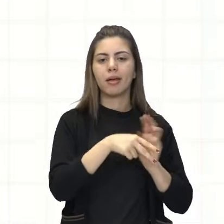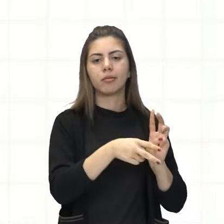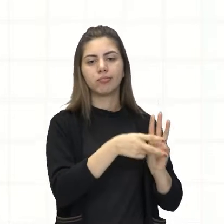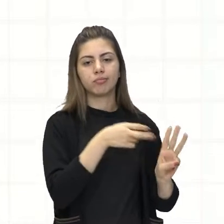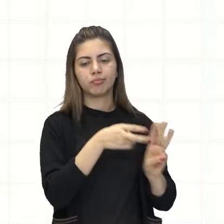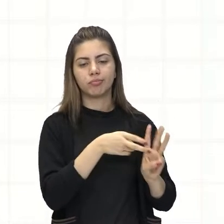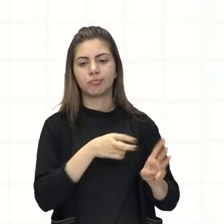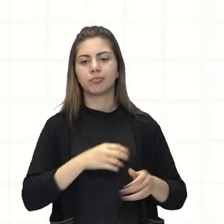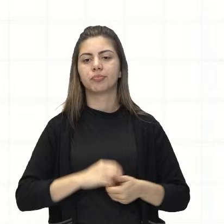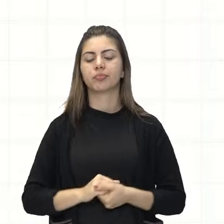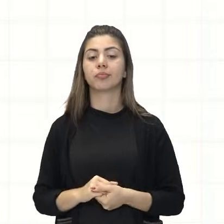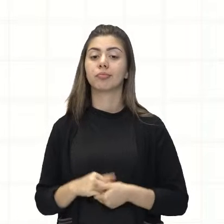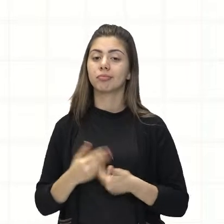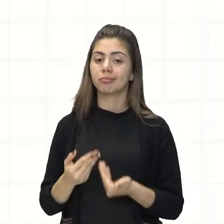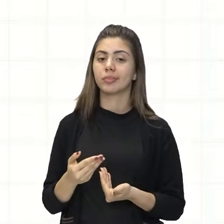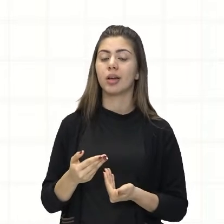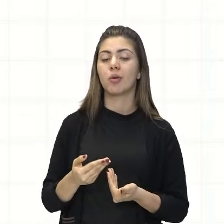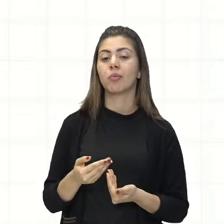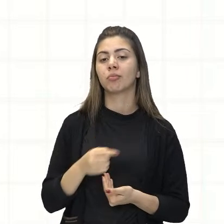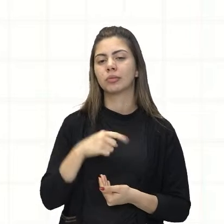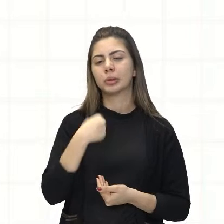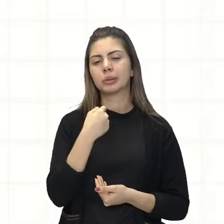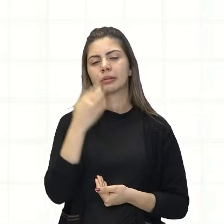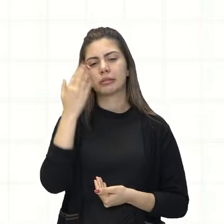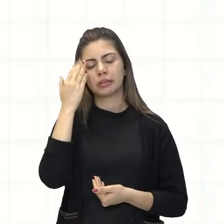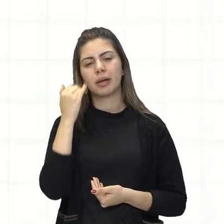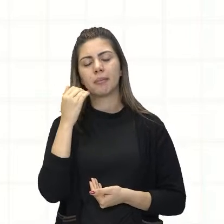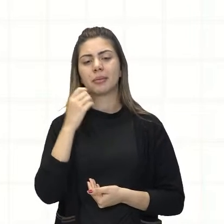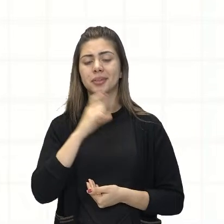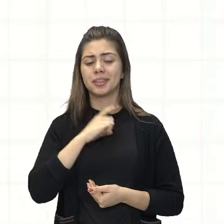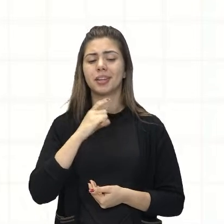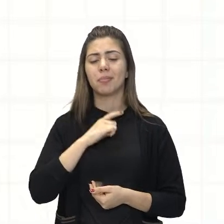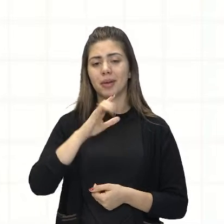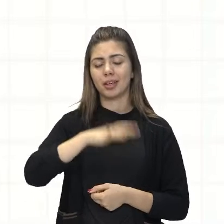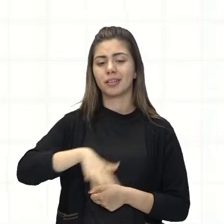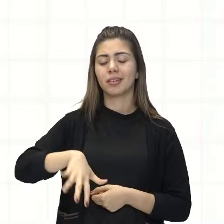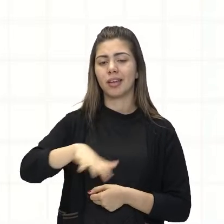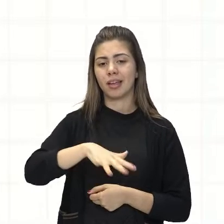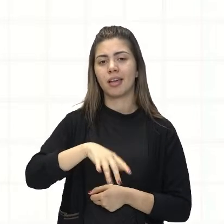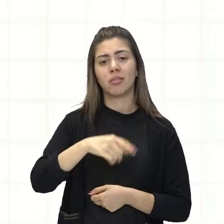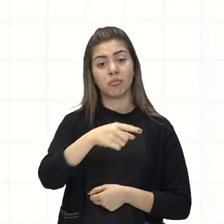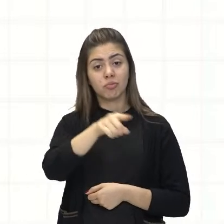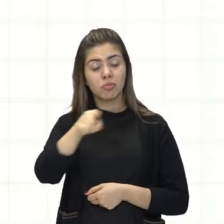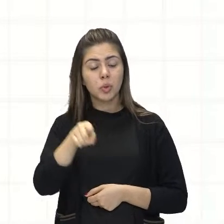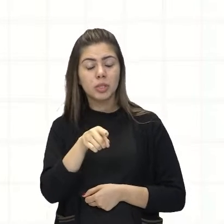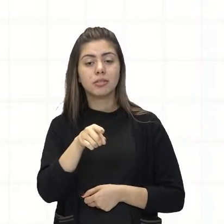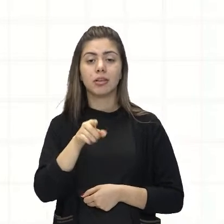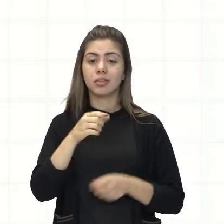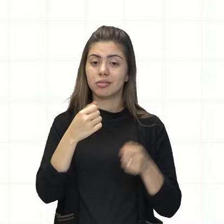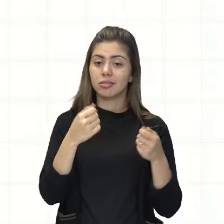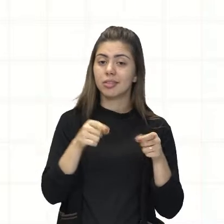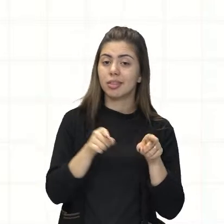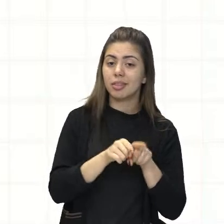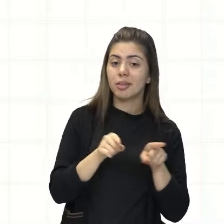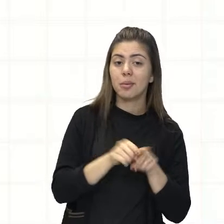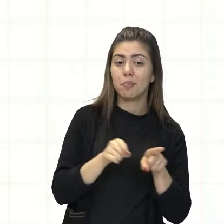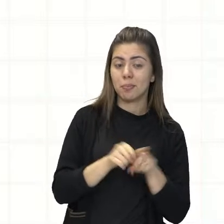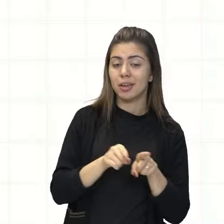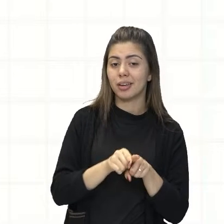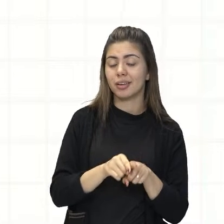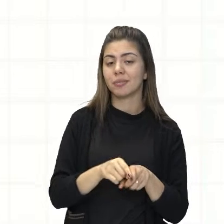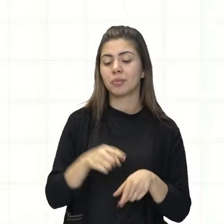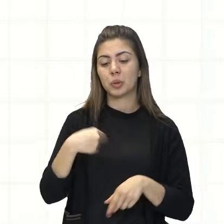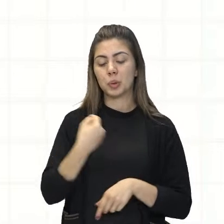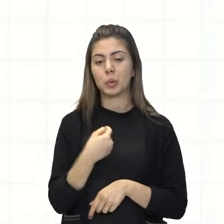E tenho certeza que também está inserida aqui no prato de vocês, na mesa de vocês, né? Nós aqui do